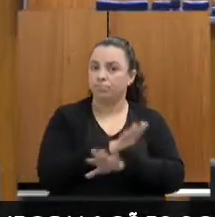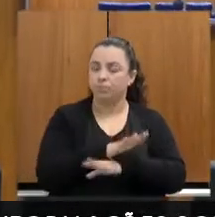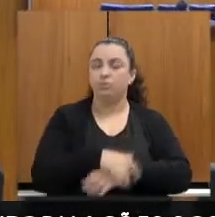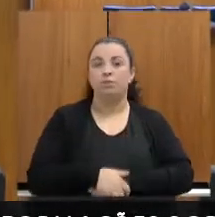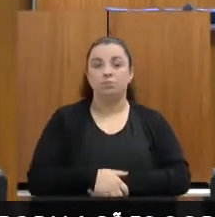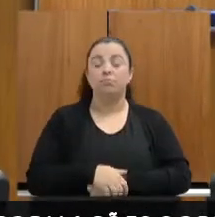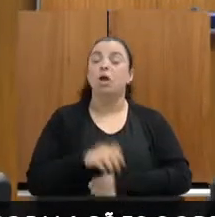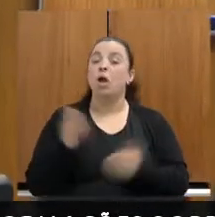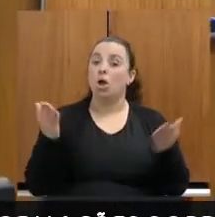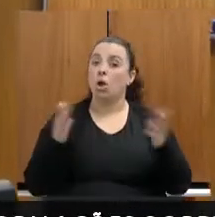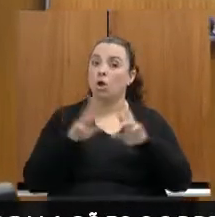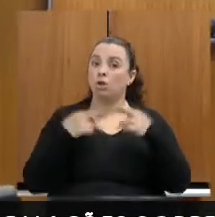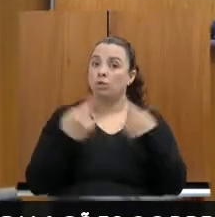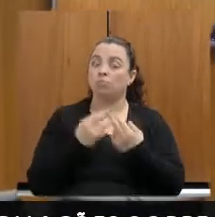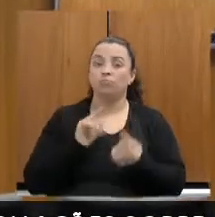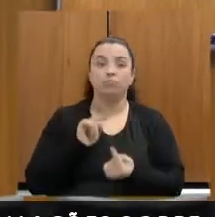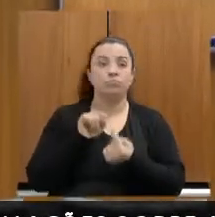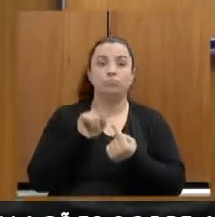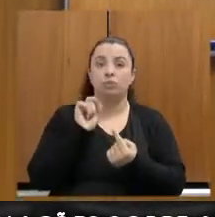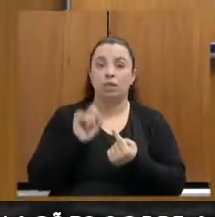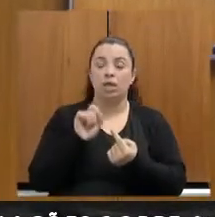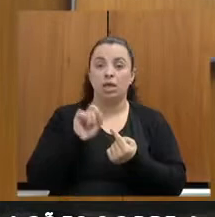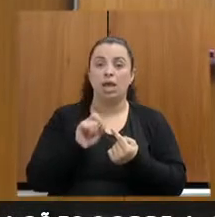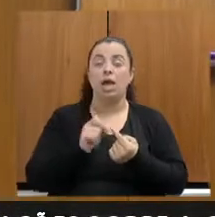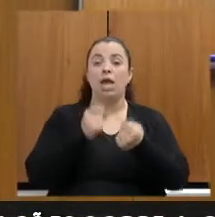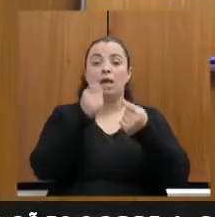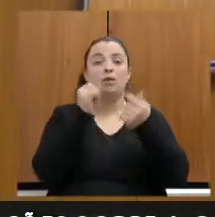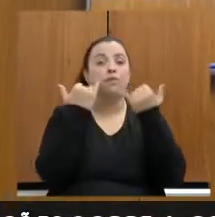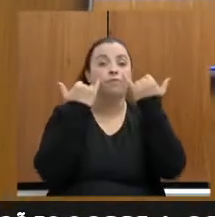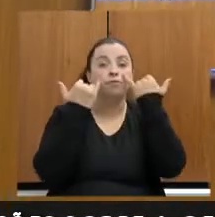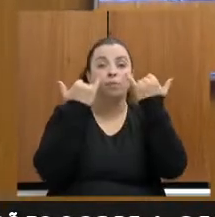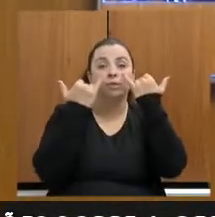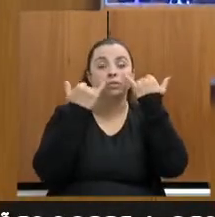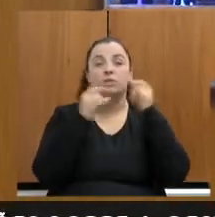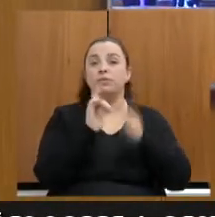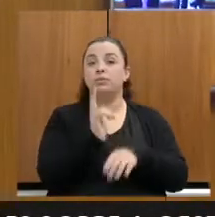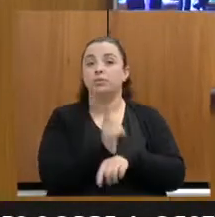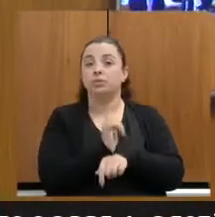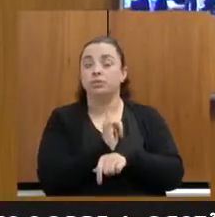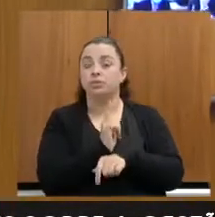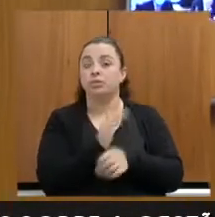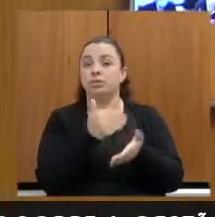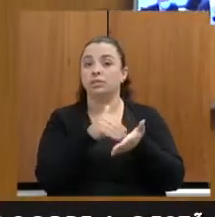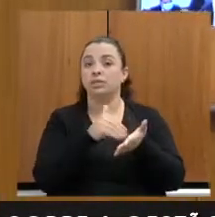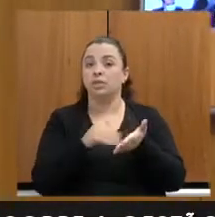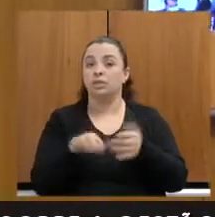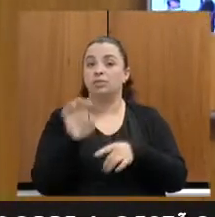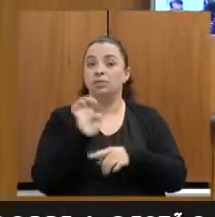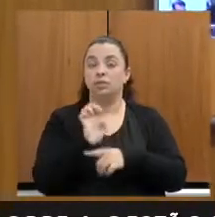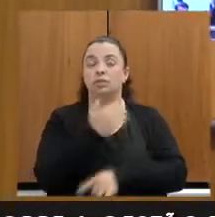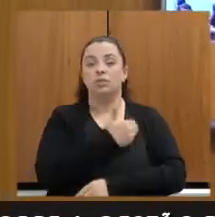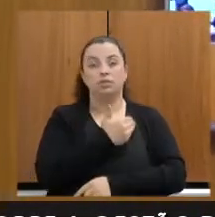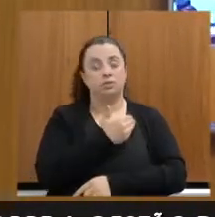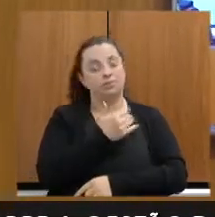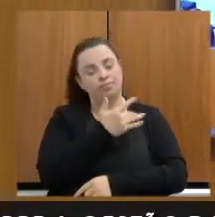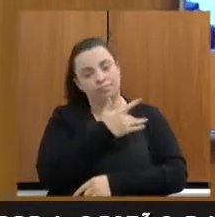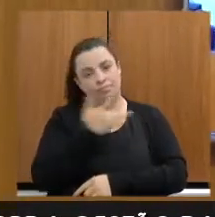a apreciar a prestar informações sobre a gestão da Secretaria de Estado da Saúde em 2022